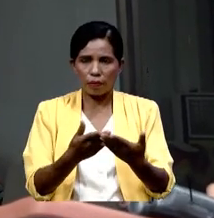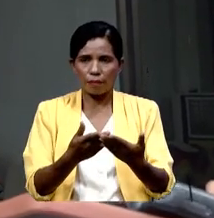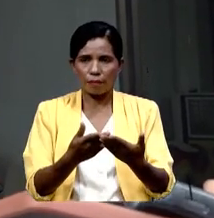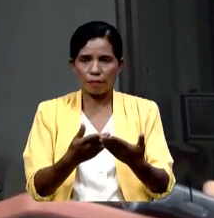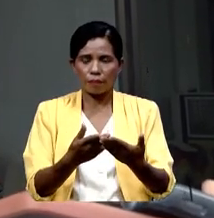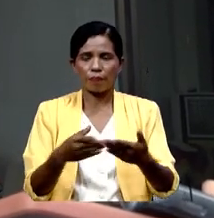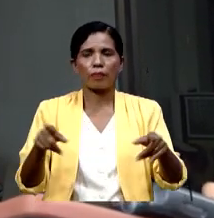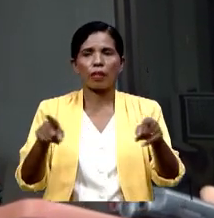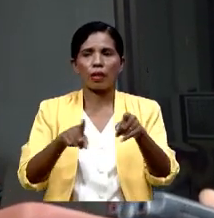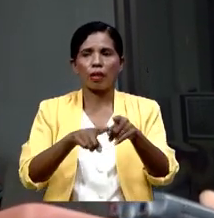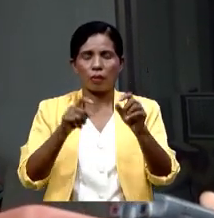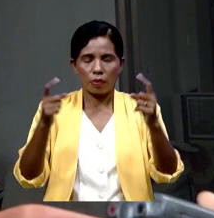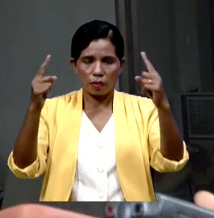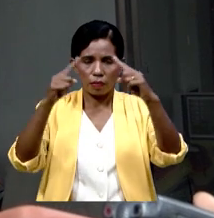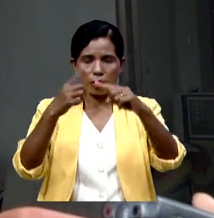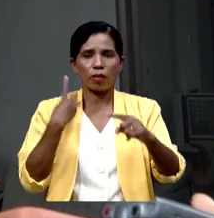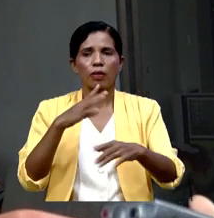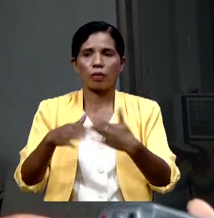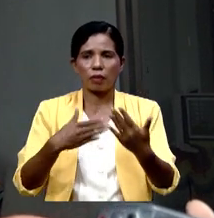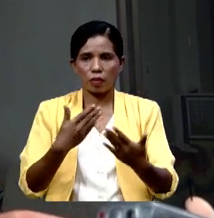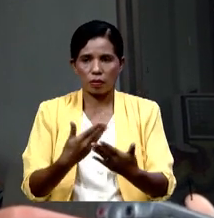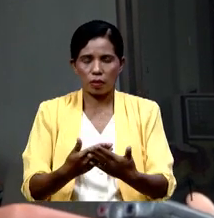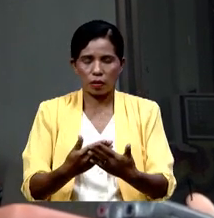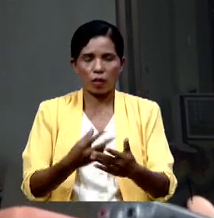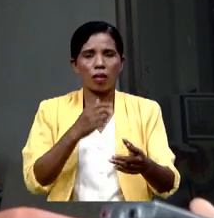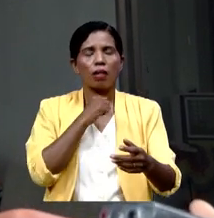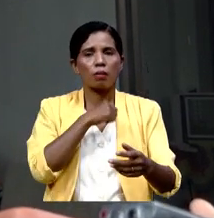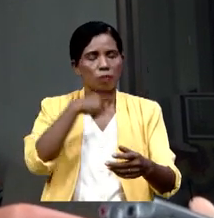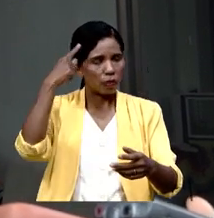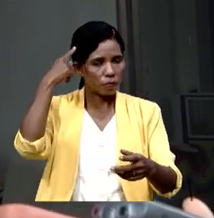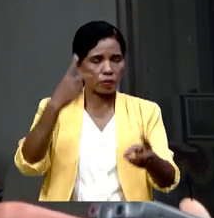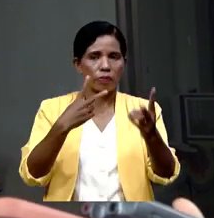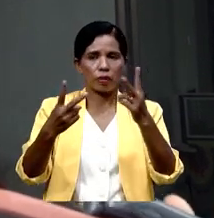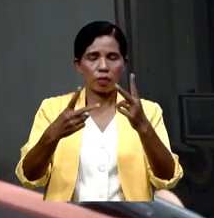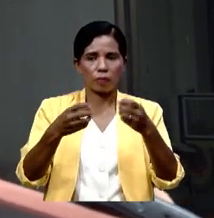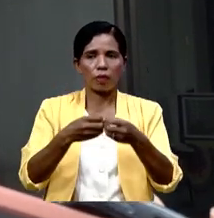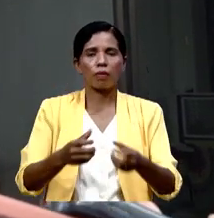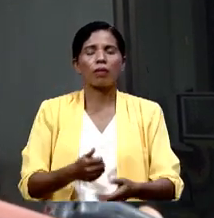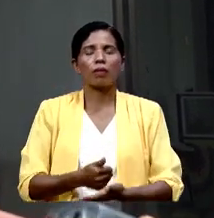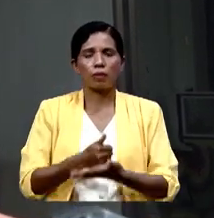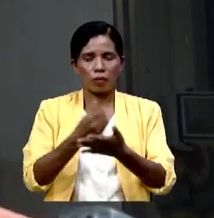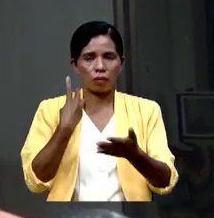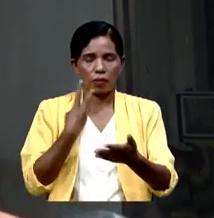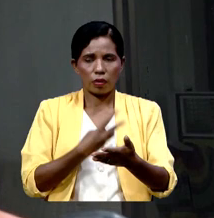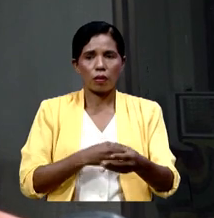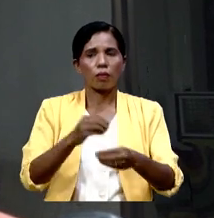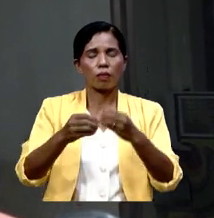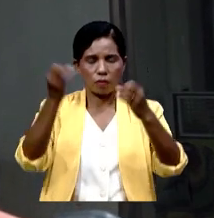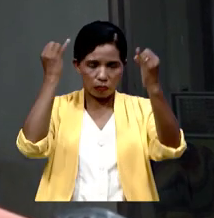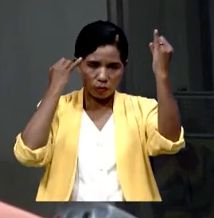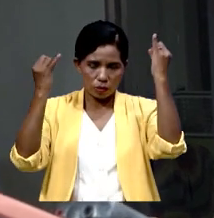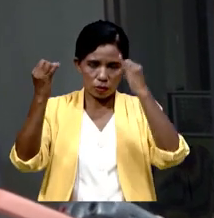nasa ninian bela bahela itahoto depois da papa ne visita ne bela husi kela buat rumah ne baita. Enquanto com a boa informação neve